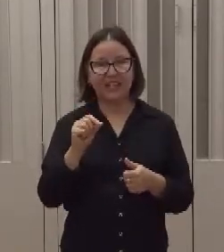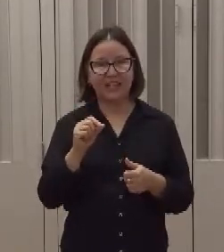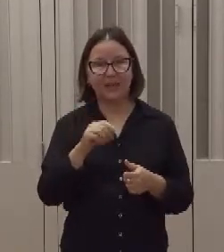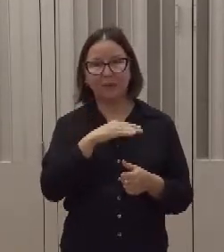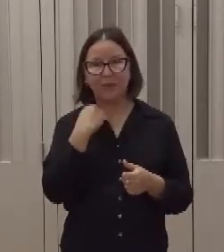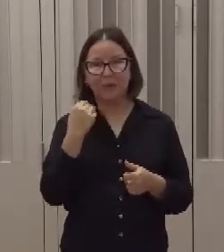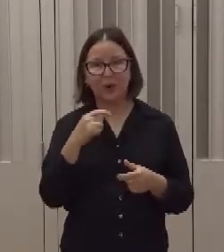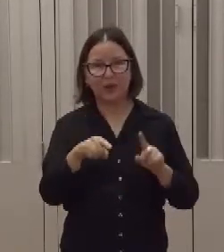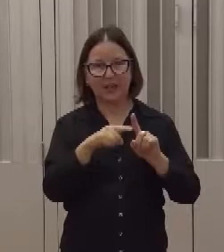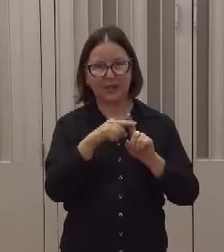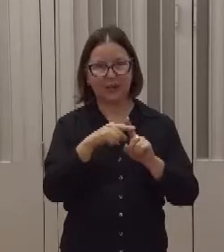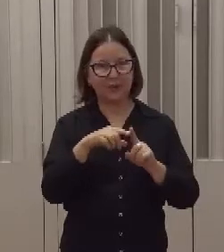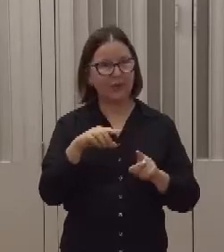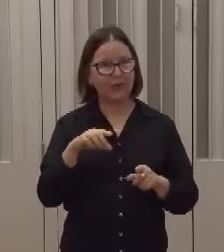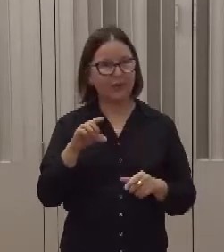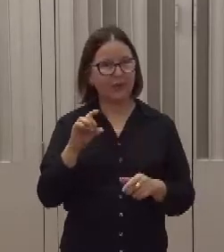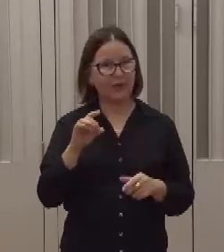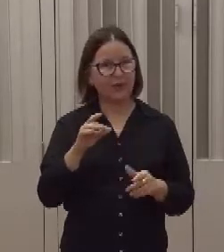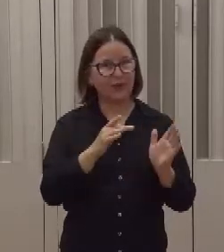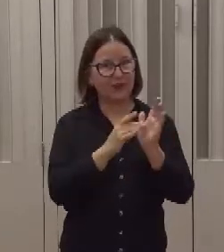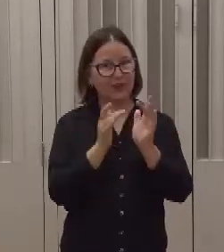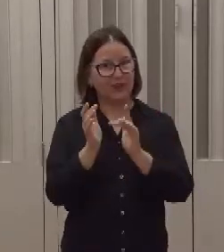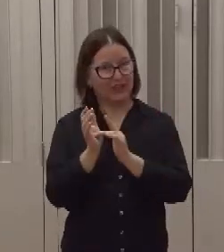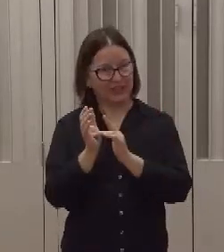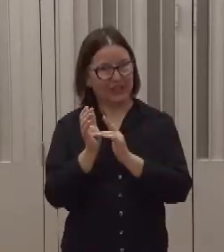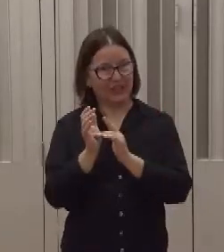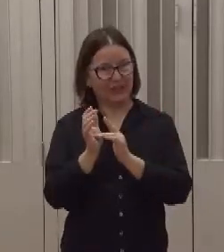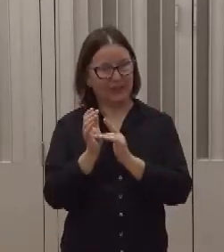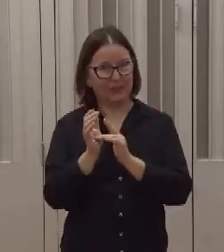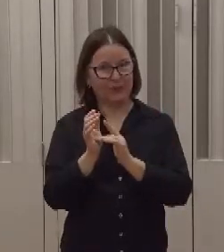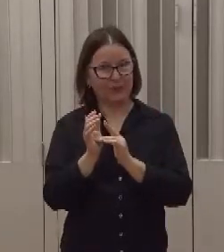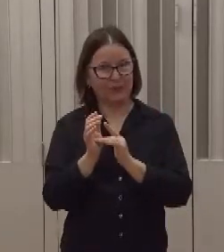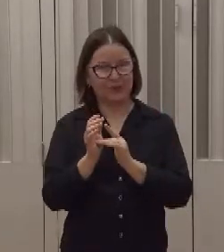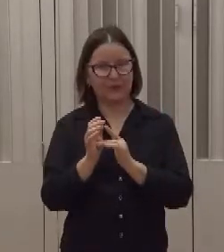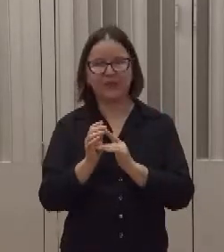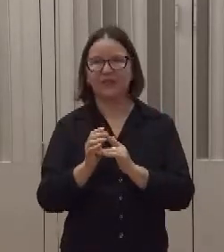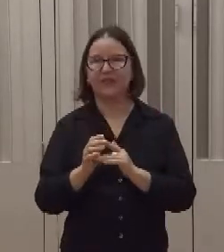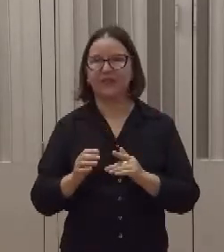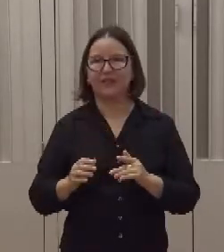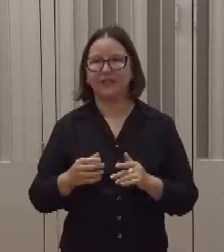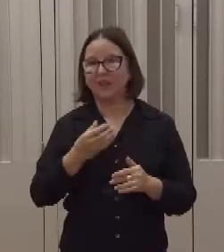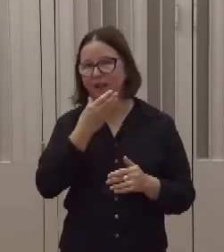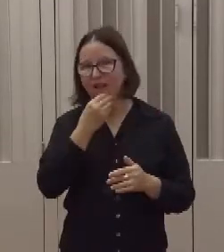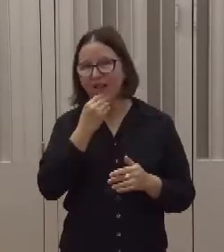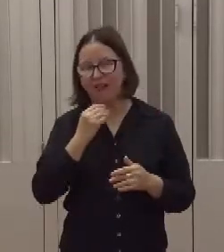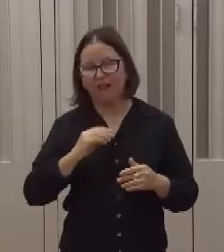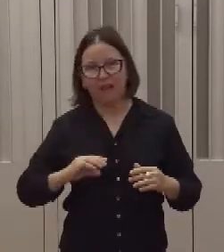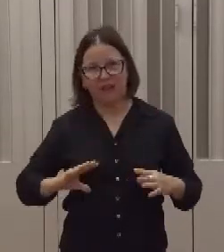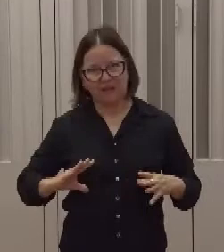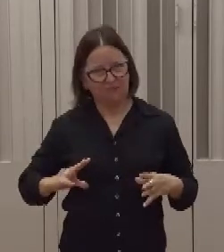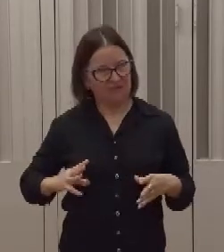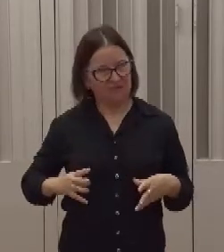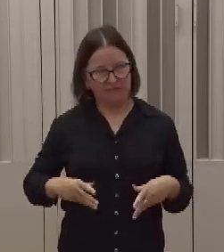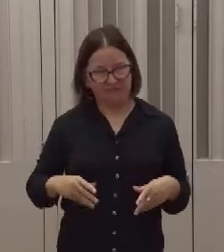Meus irmãos, para vocês terem um panorama, Irineu de Lyon, ele era um discípulo de Policarpo.